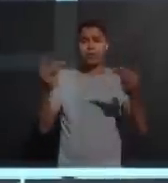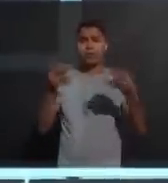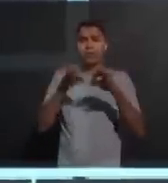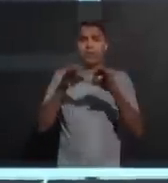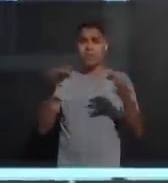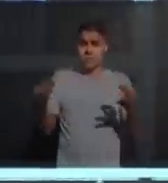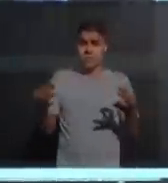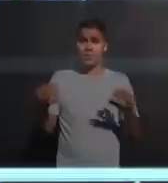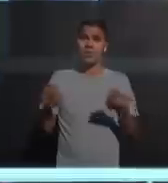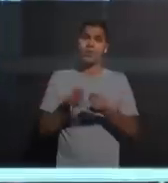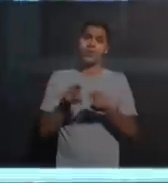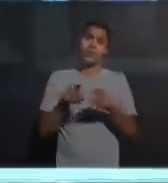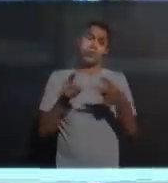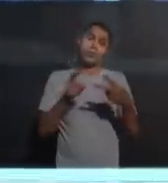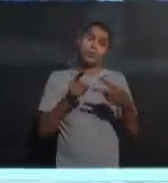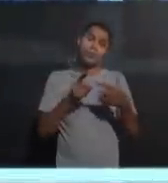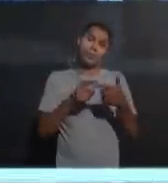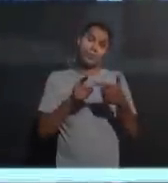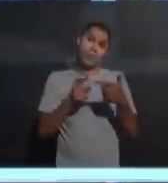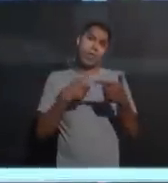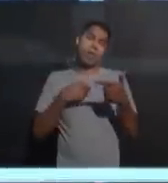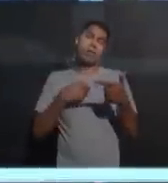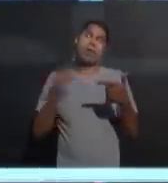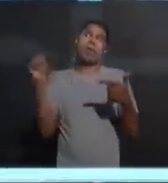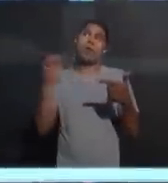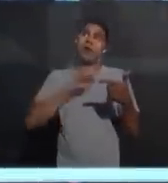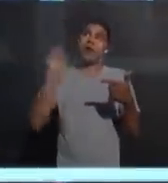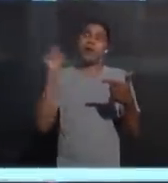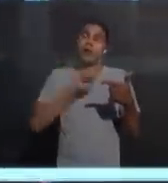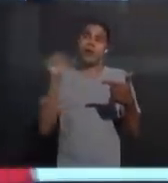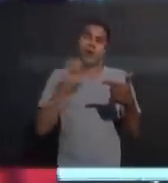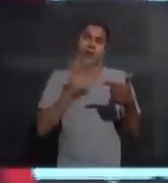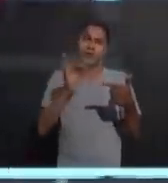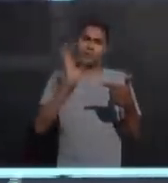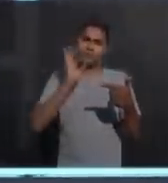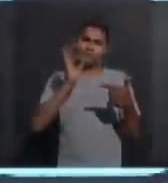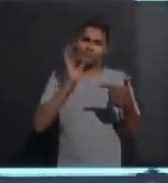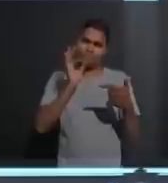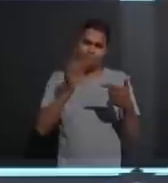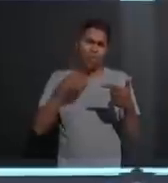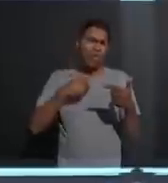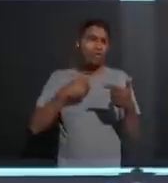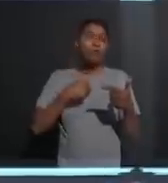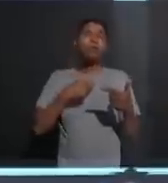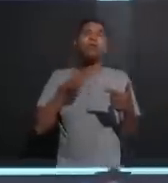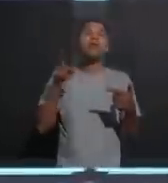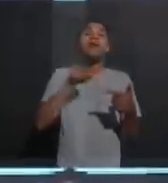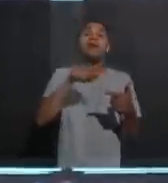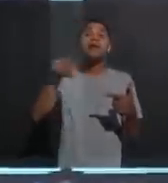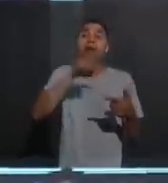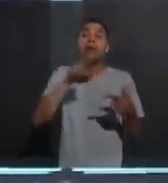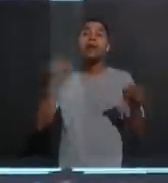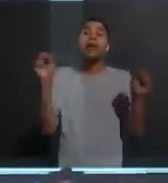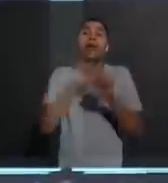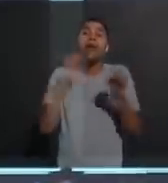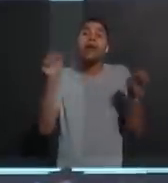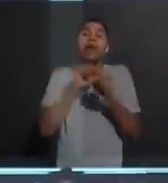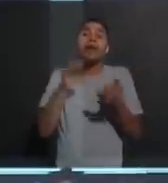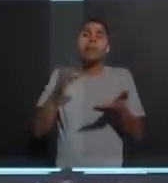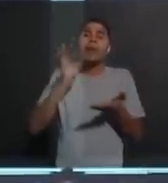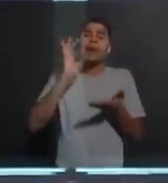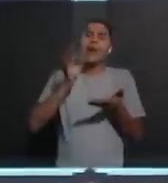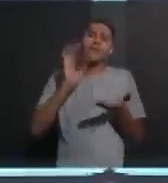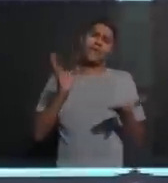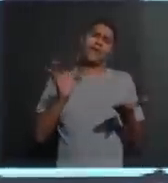segundo também porque eu sou apaixonada com café eu tenho paixão por café que é apaixonado com café gente